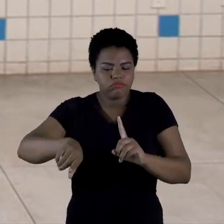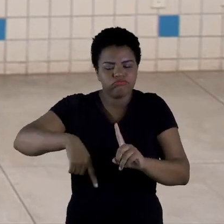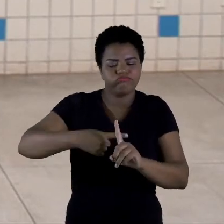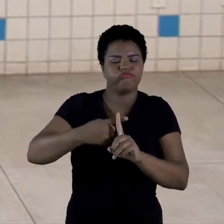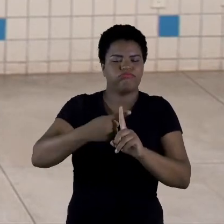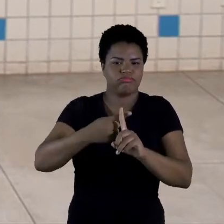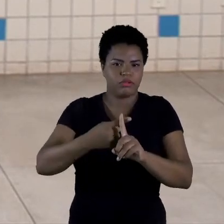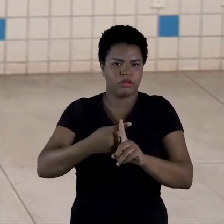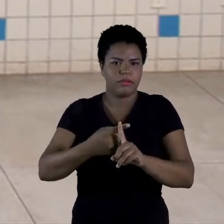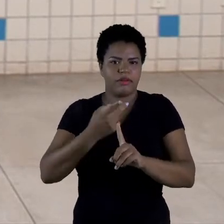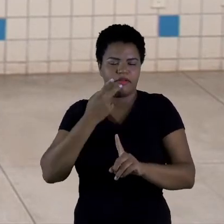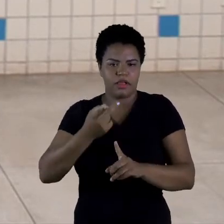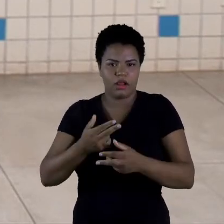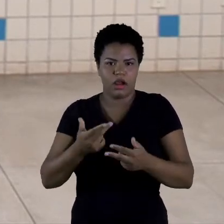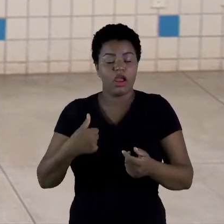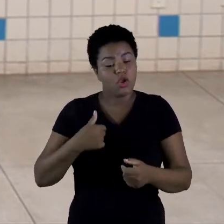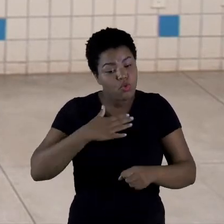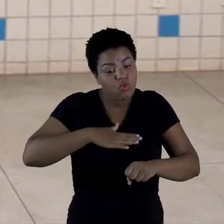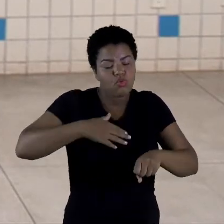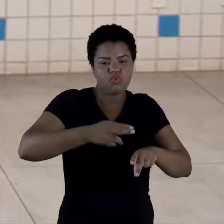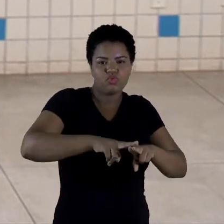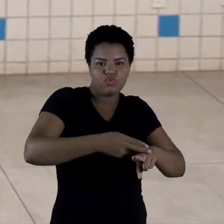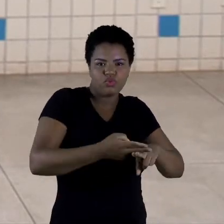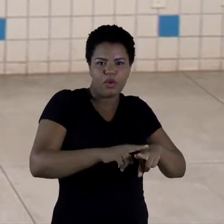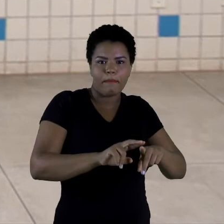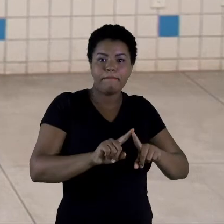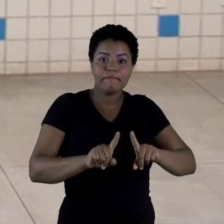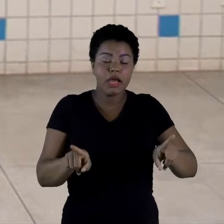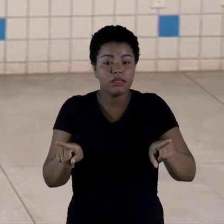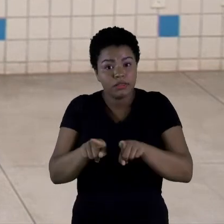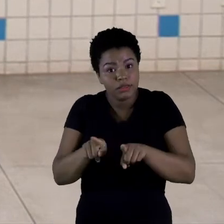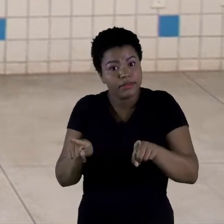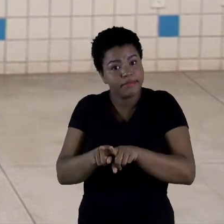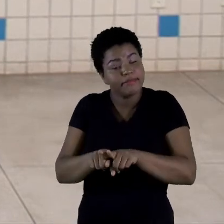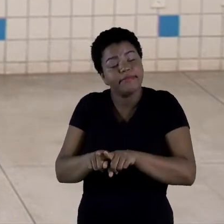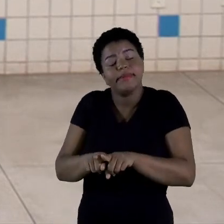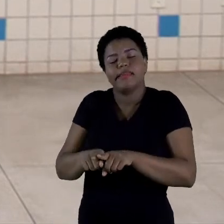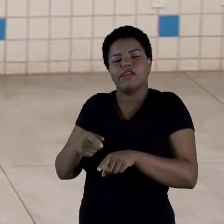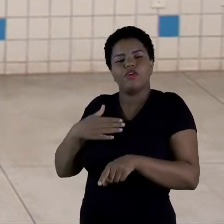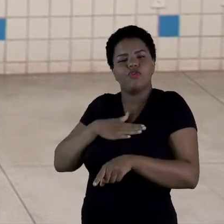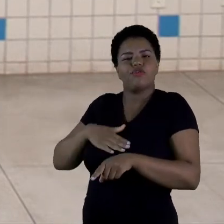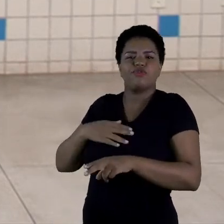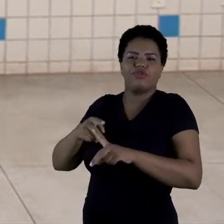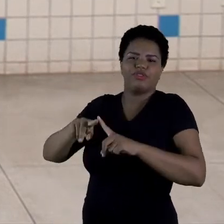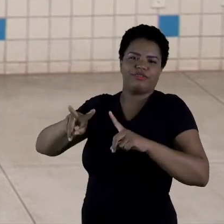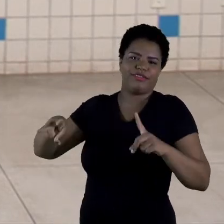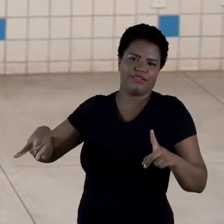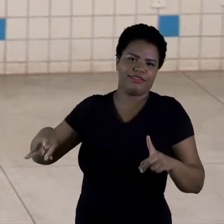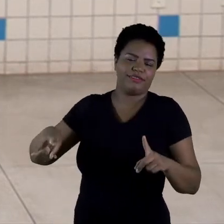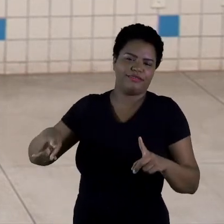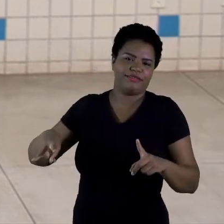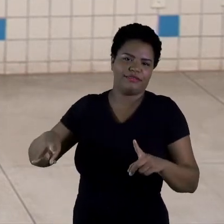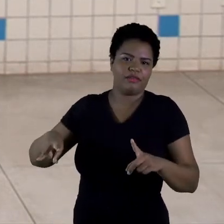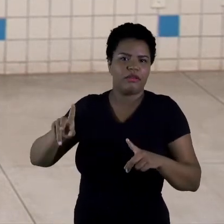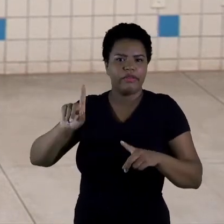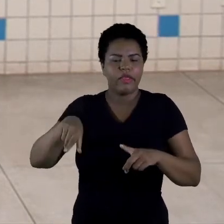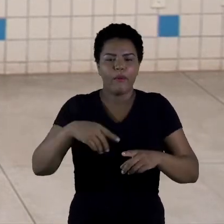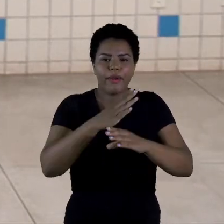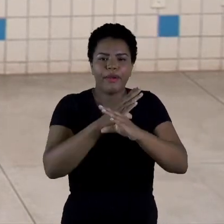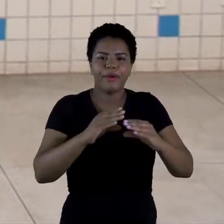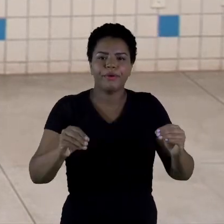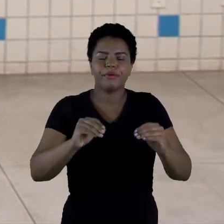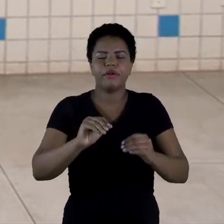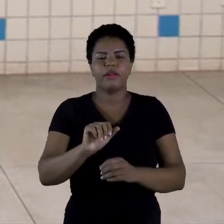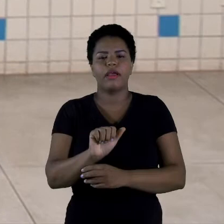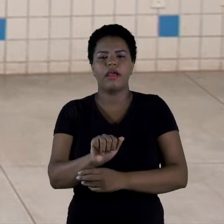de chocolate, mas também gosto de vegetais. Perceberam? Então essas são as conjunções